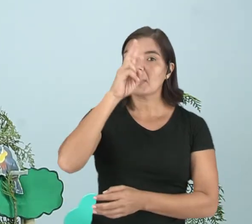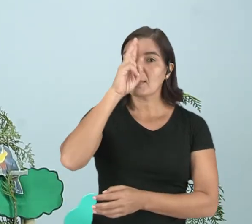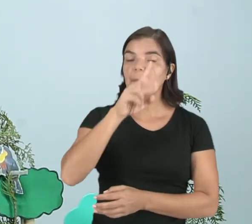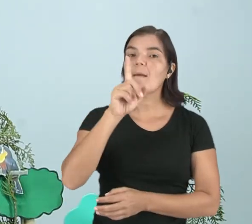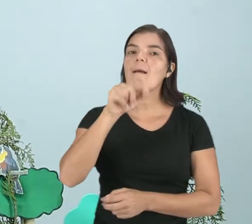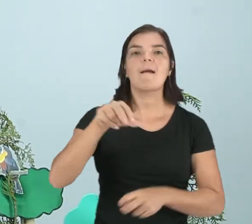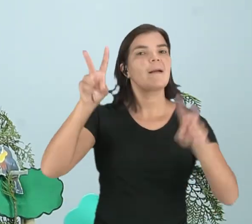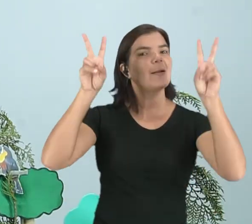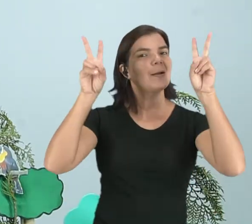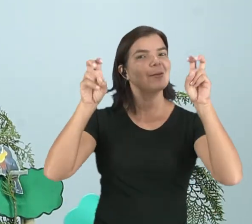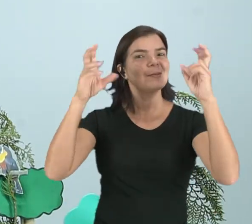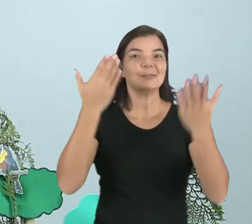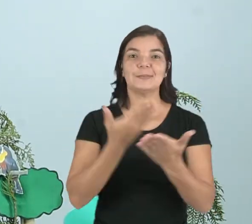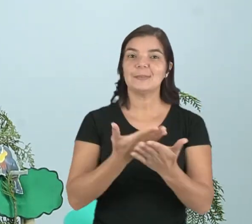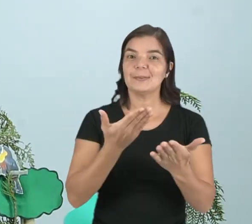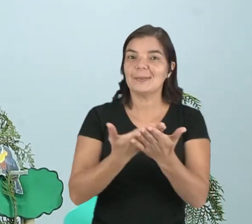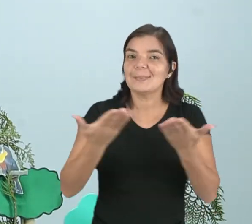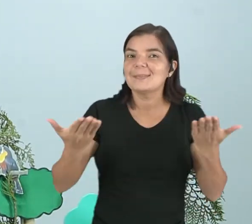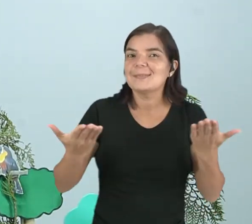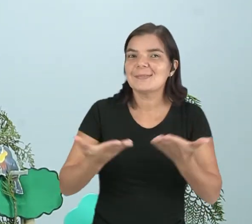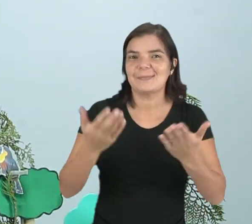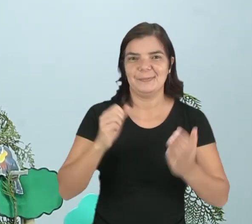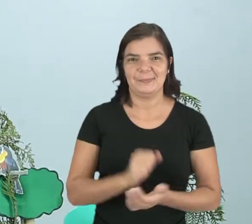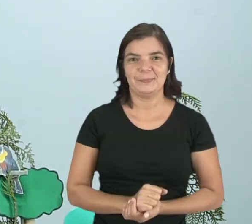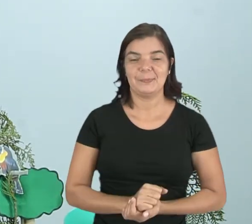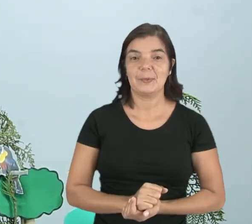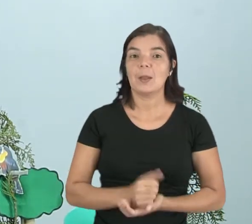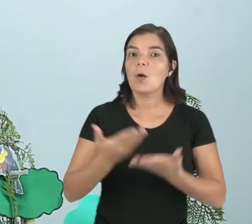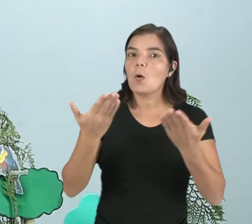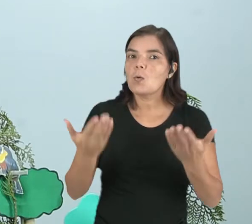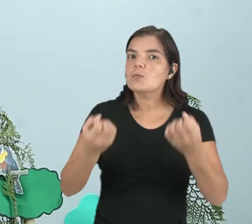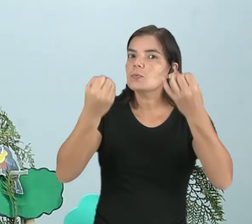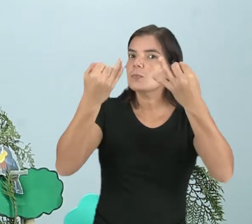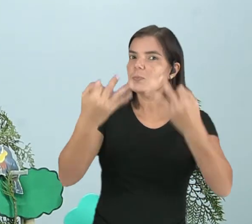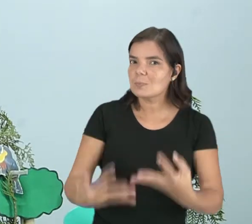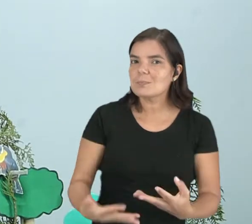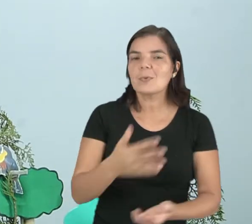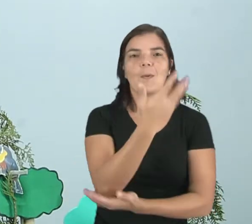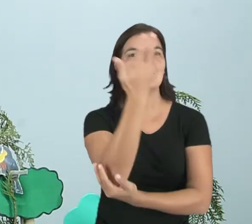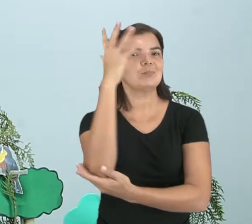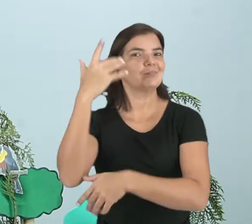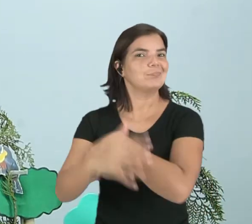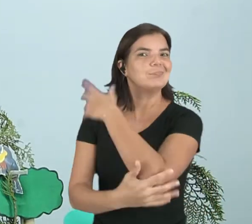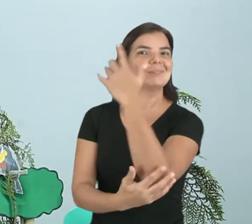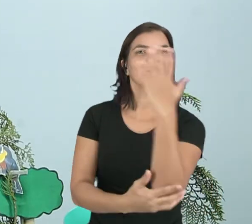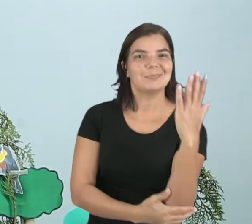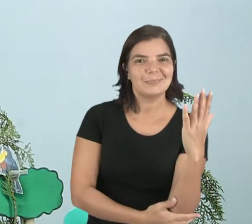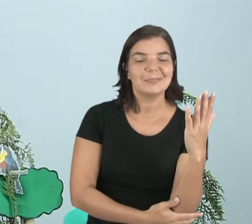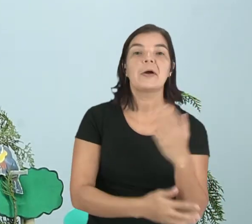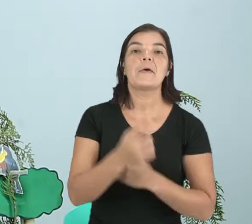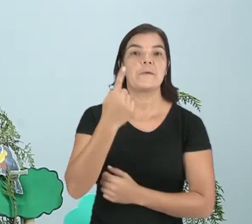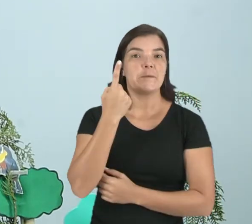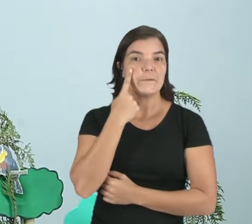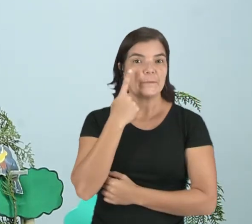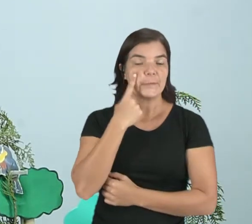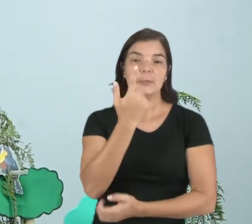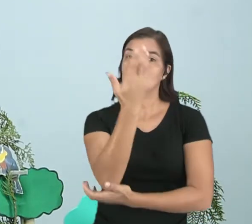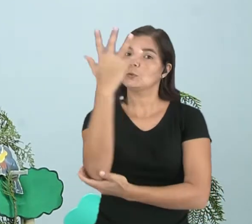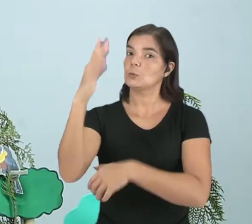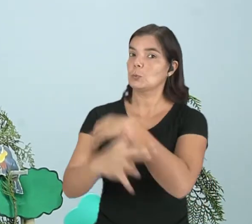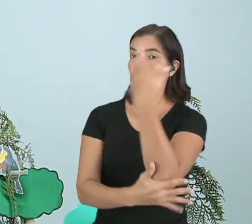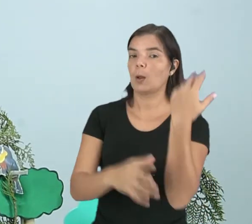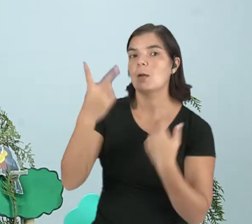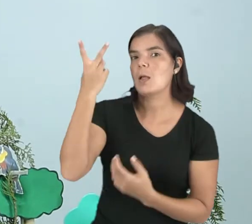é o tema da nossa aula de hoje. Hoje vamos falar sobre paisagem. Vamos falar sobre